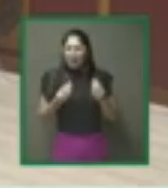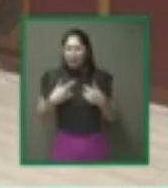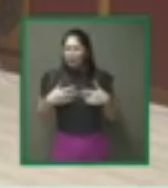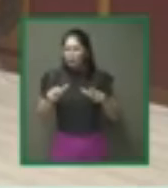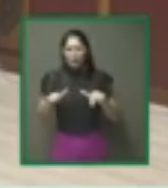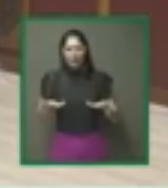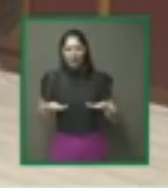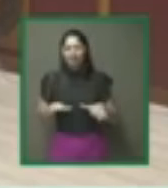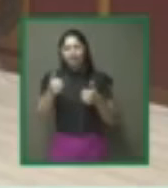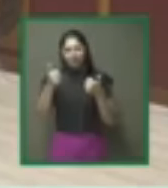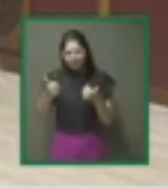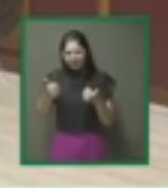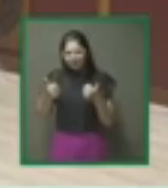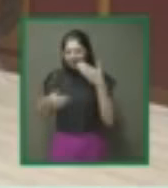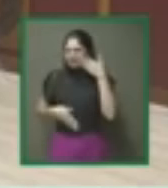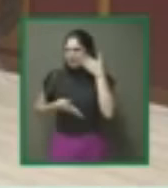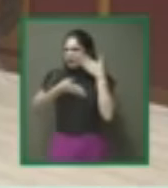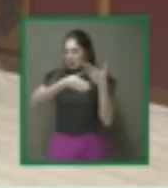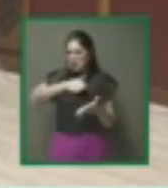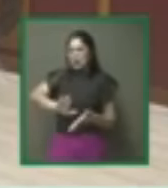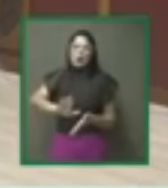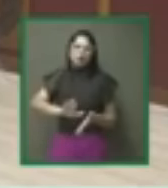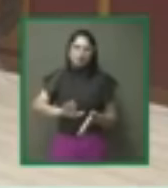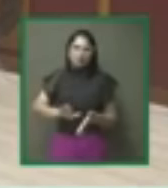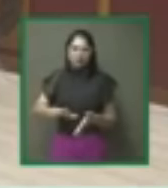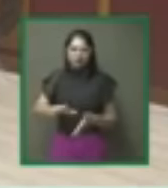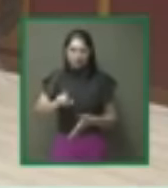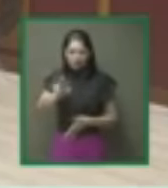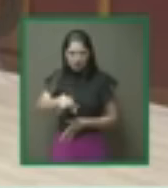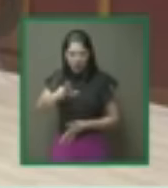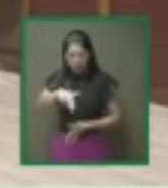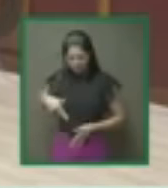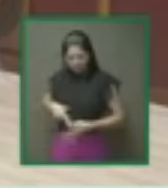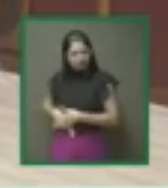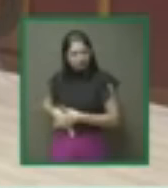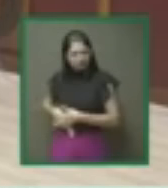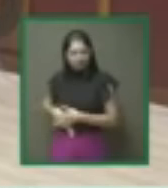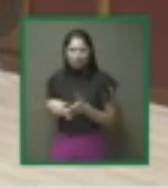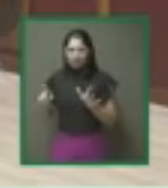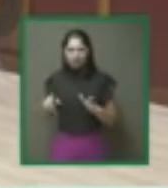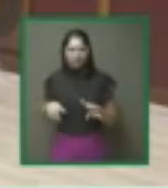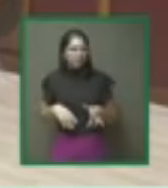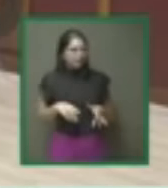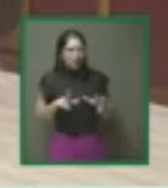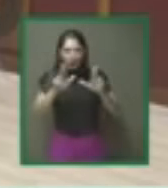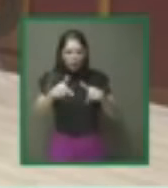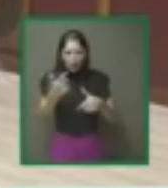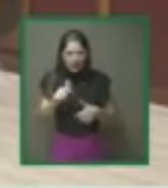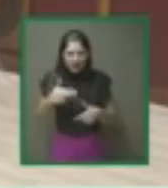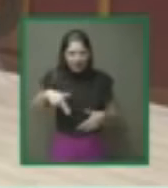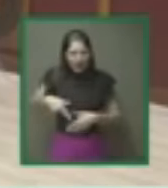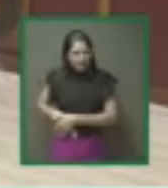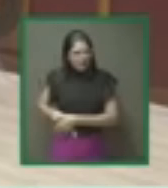já... Você falou que tem aversão à arma. Eu ia perguntar se você anda armado ou já teve arma. Eu tenho aversão à arma, então não ando. Você nunca teve